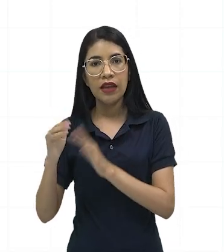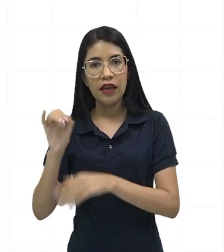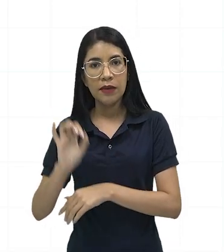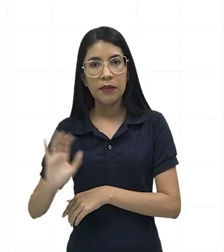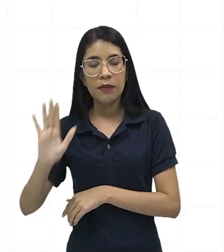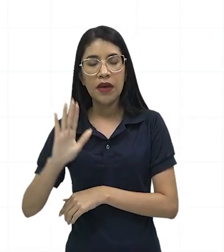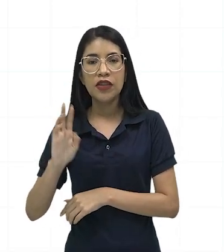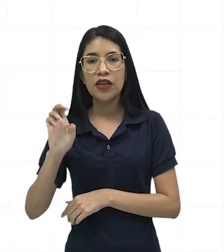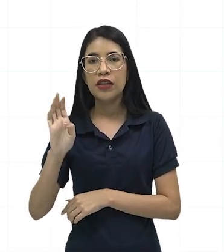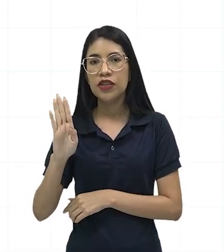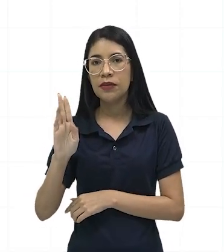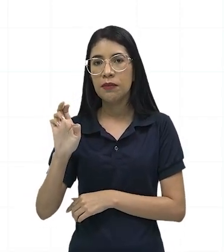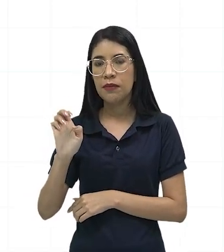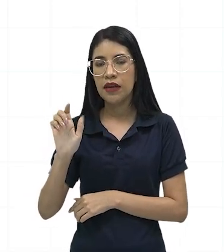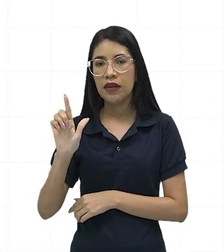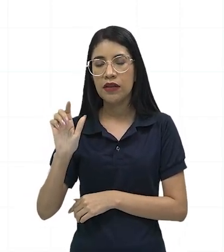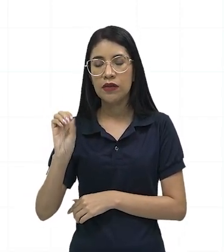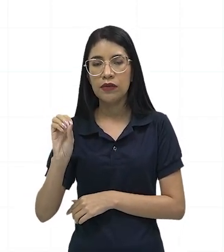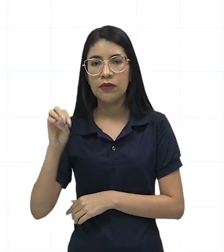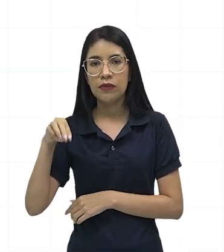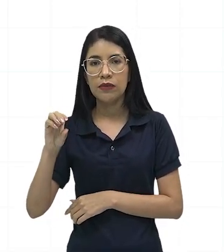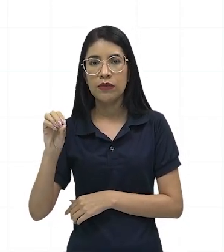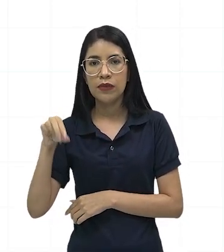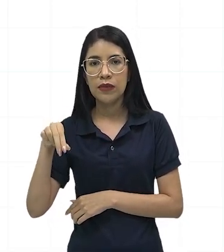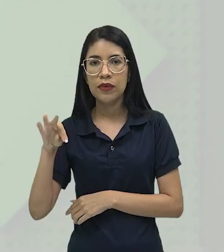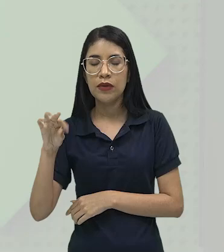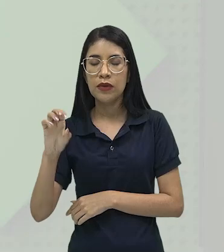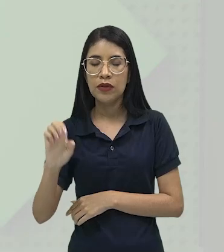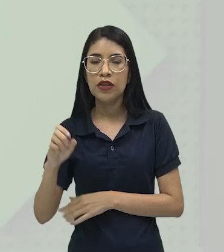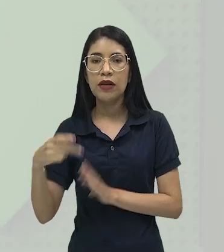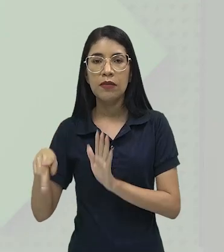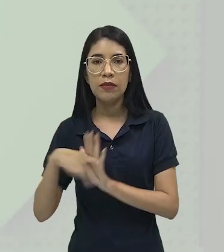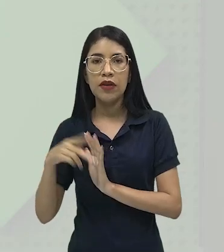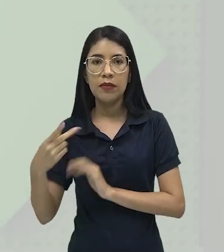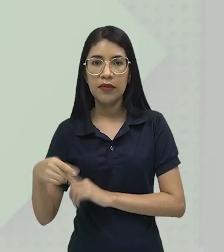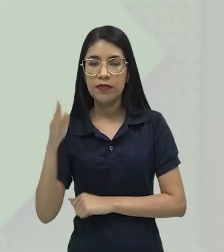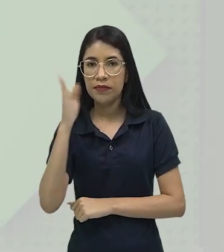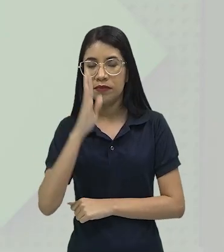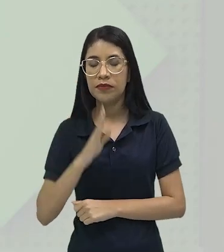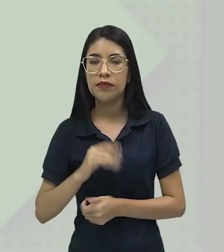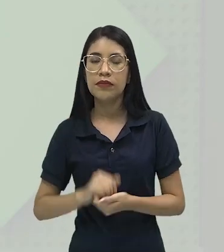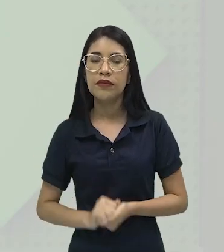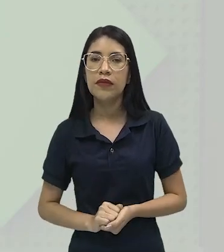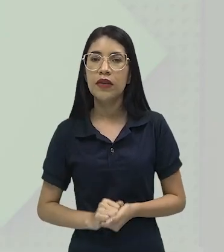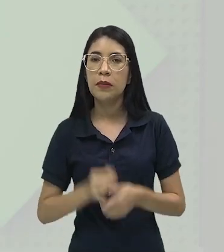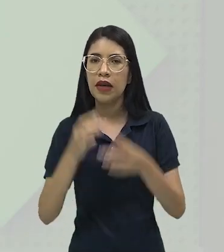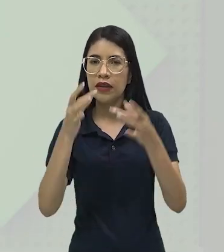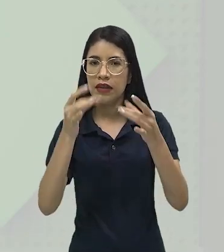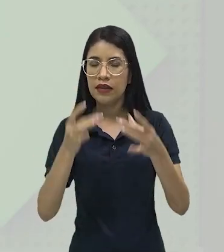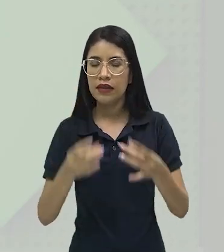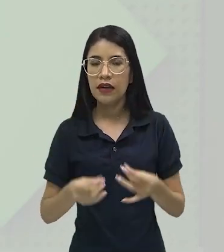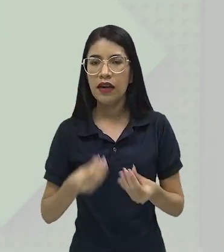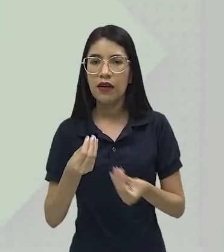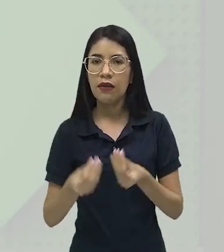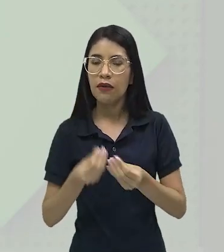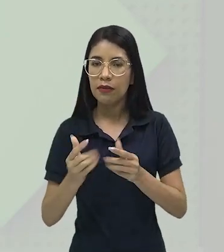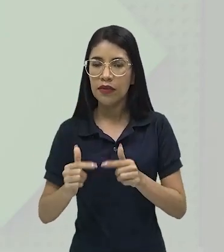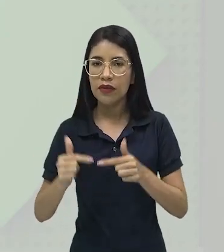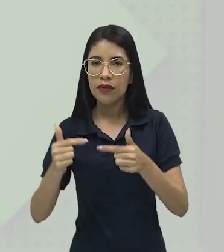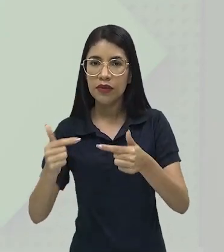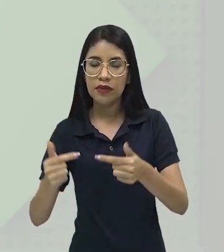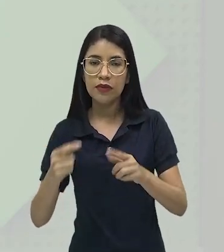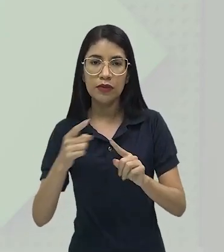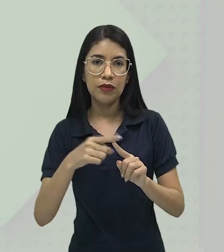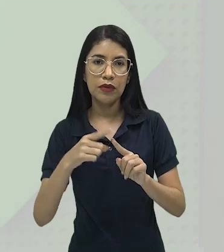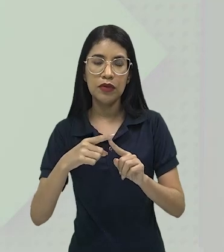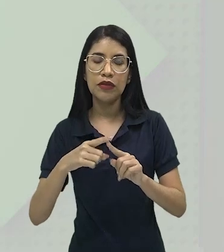de Belo Monte, que é 100% brasileira, certo? E para falar mais sobre como é que funciona esse